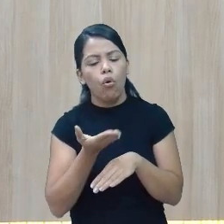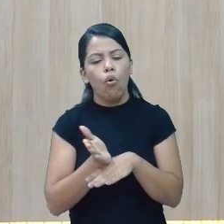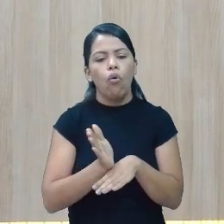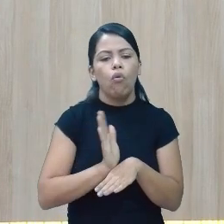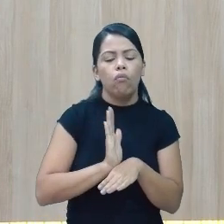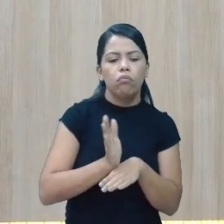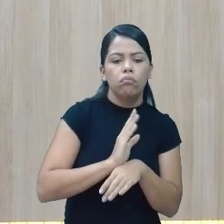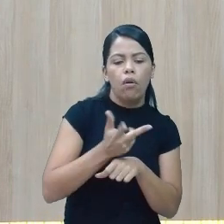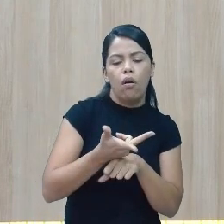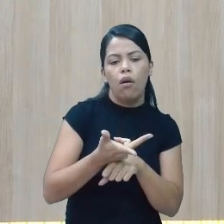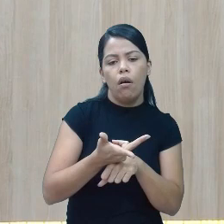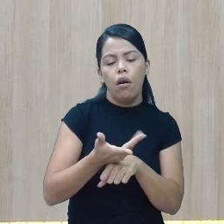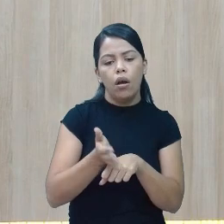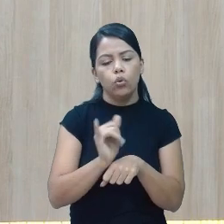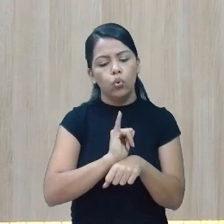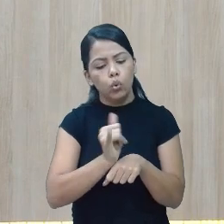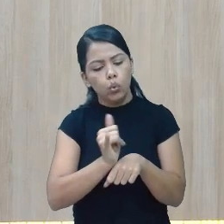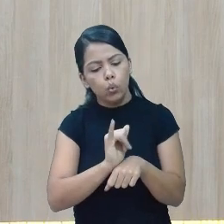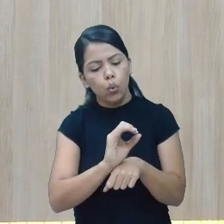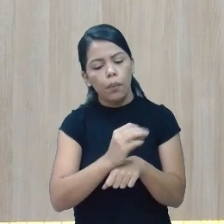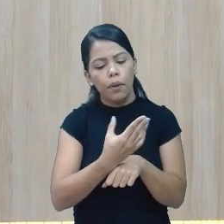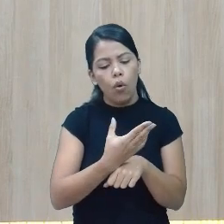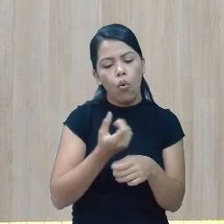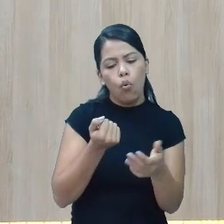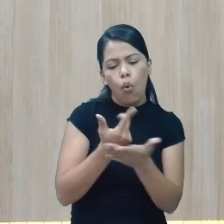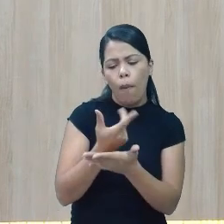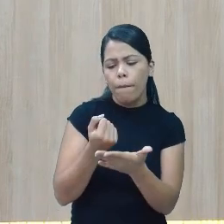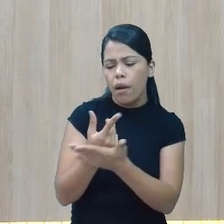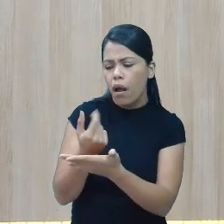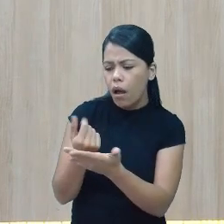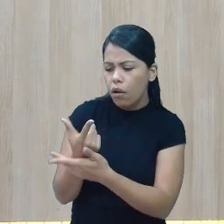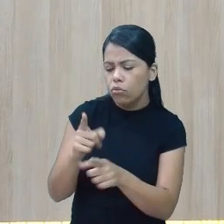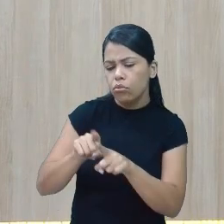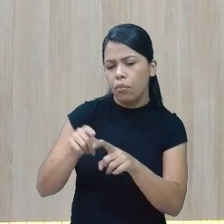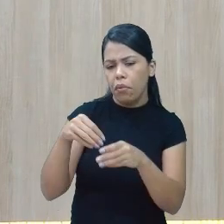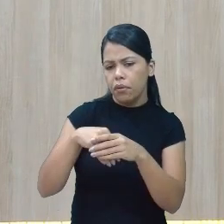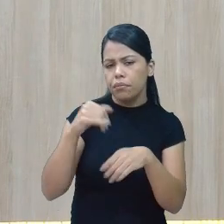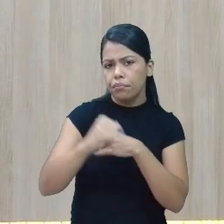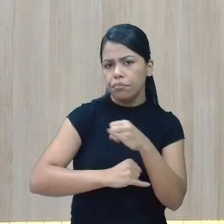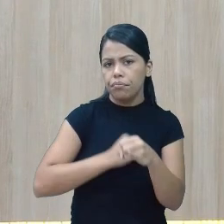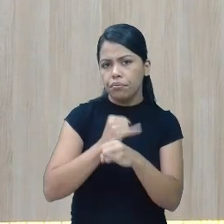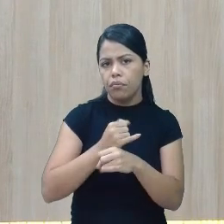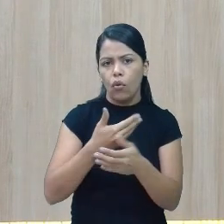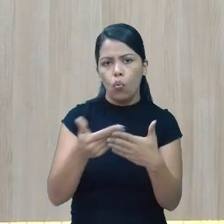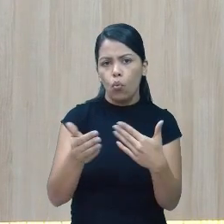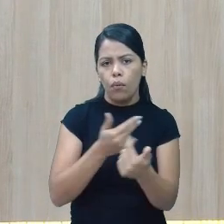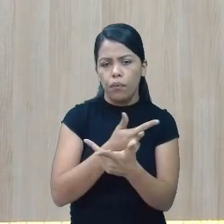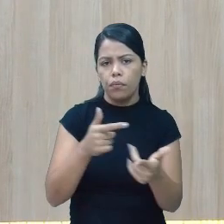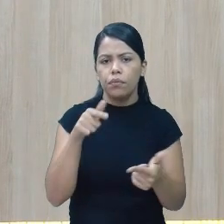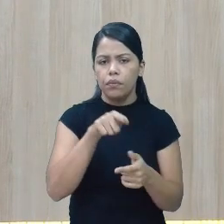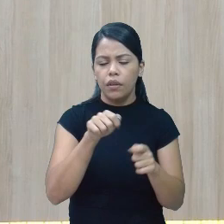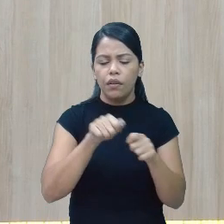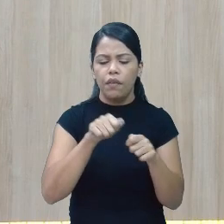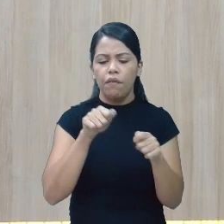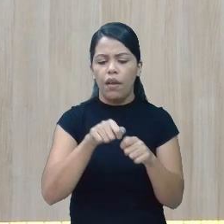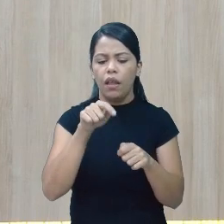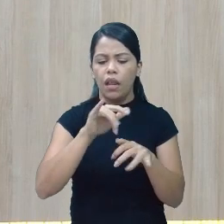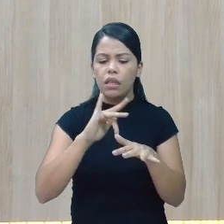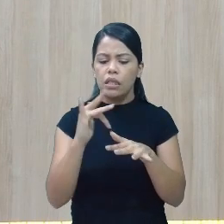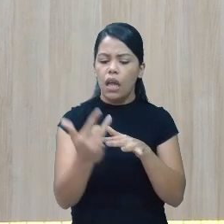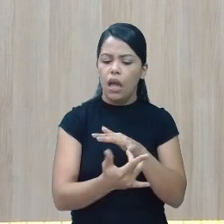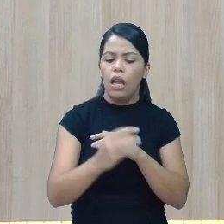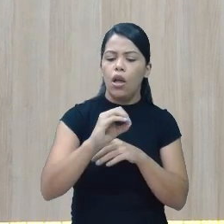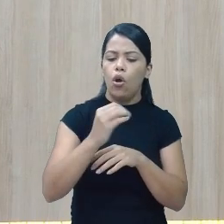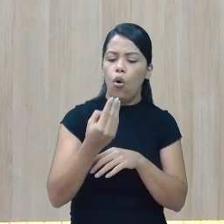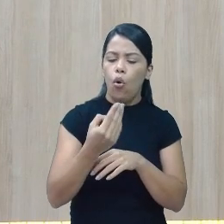vídeo no YouTube, ou comprando determinada coisa na internet, aquilo que você fez nessa rede social ou